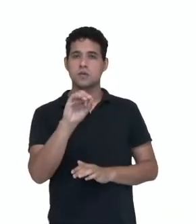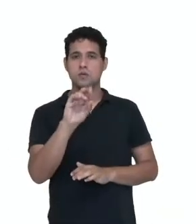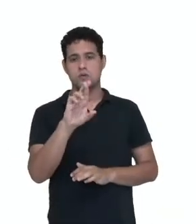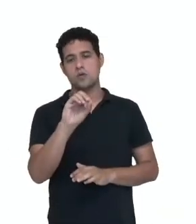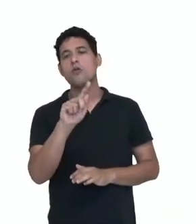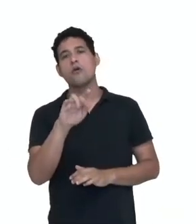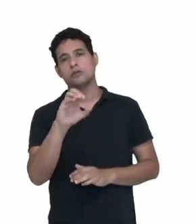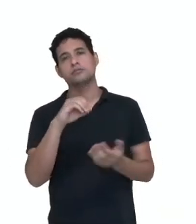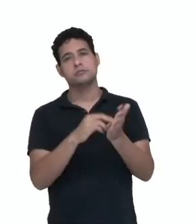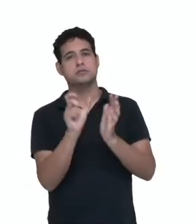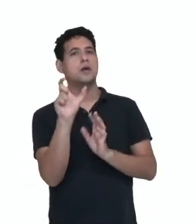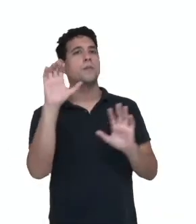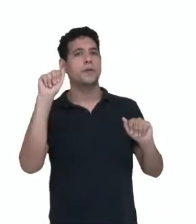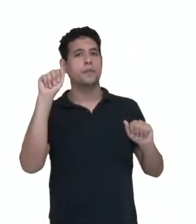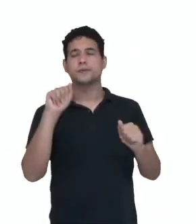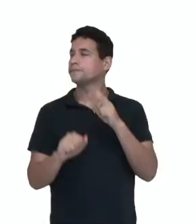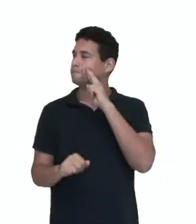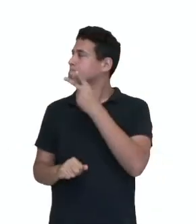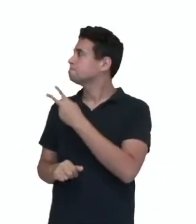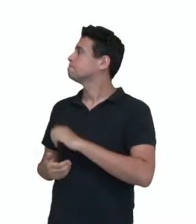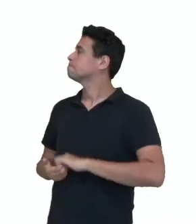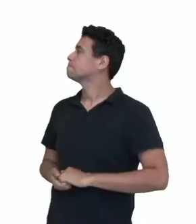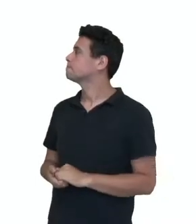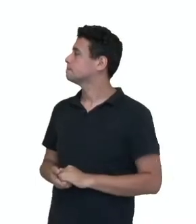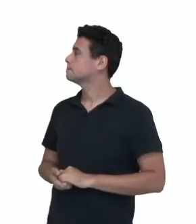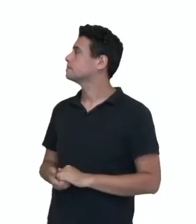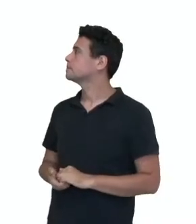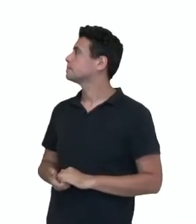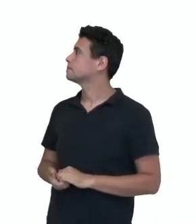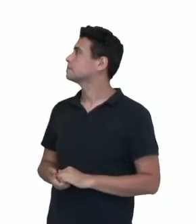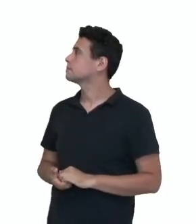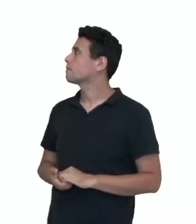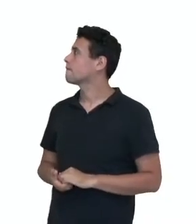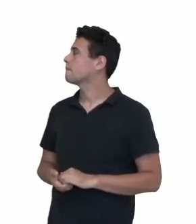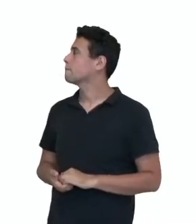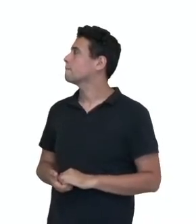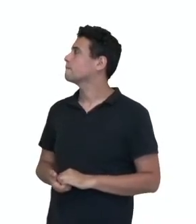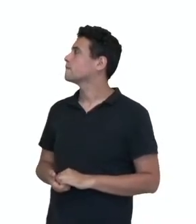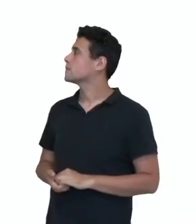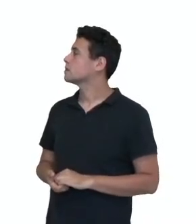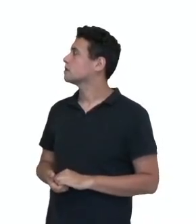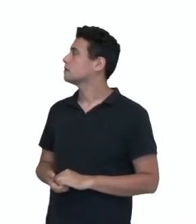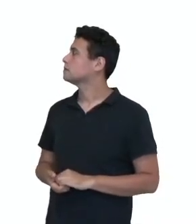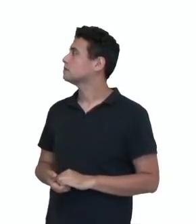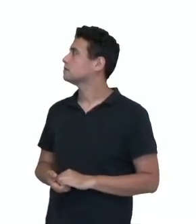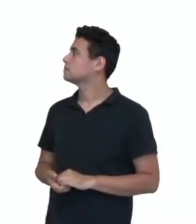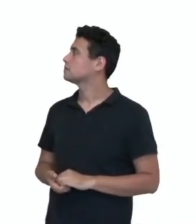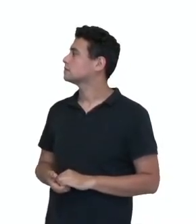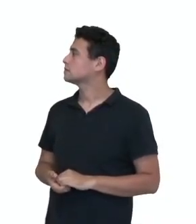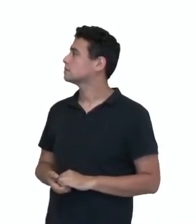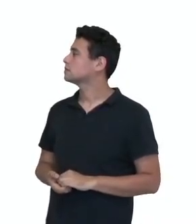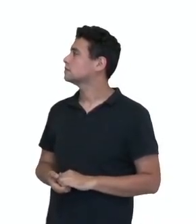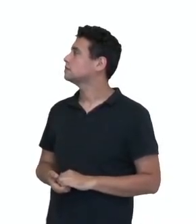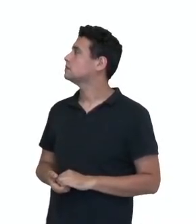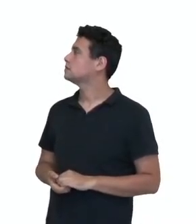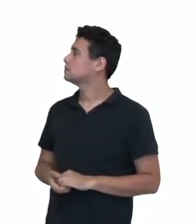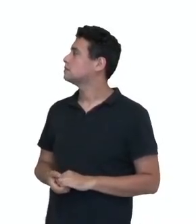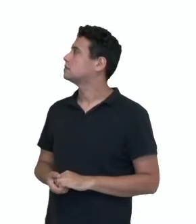meteorológicos, tá? Amanhecer, anoitecer, granizar, chover, lloviznar, que é